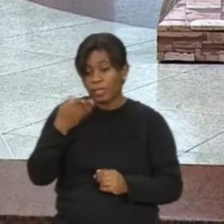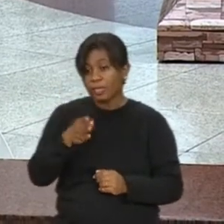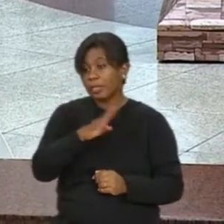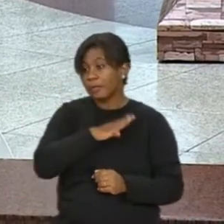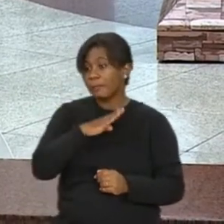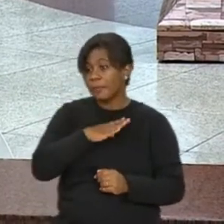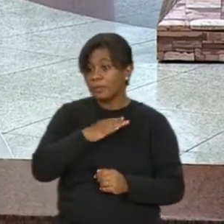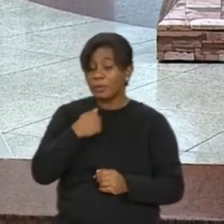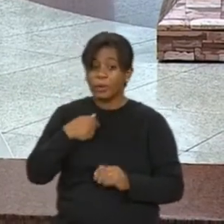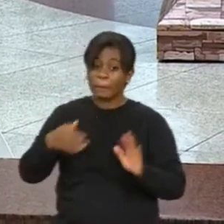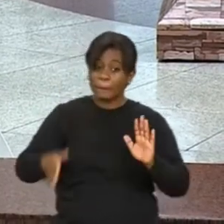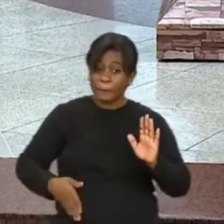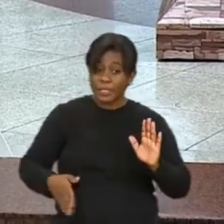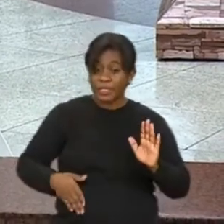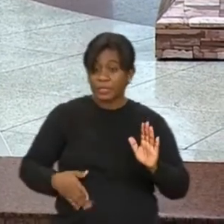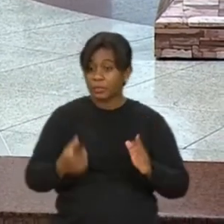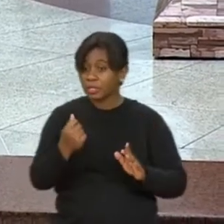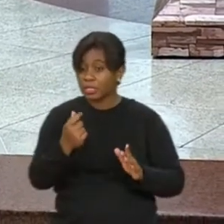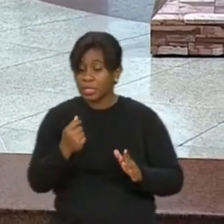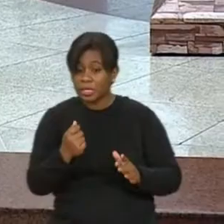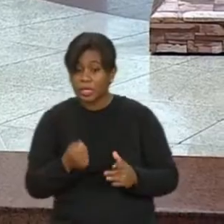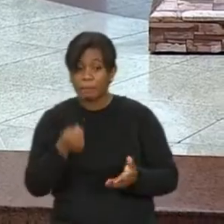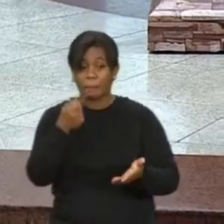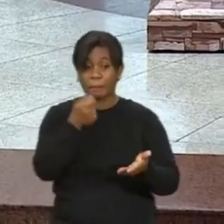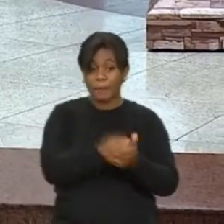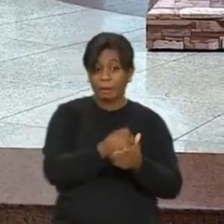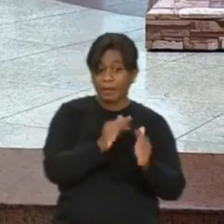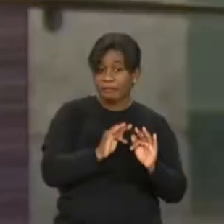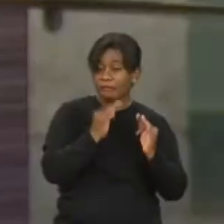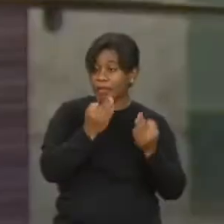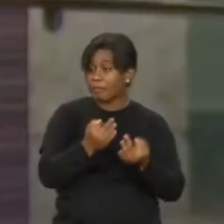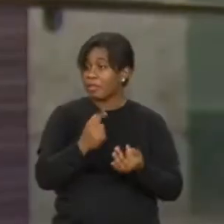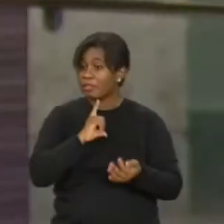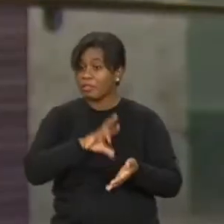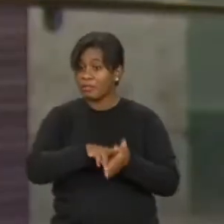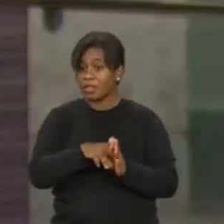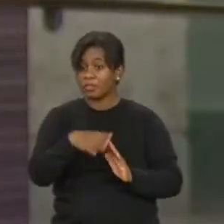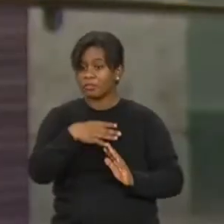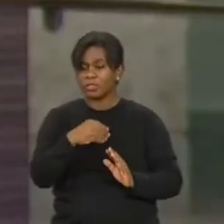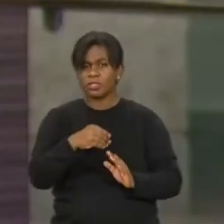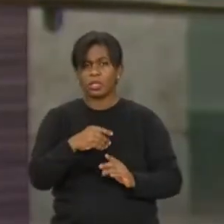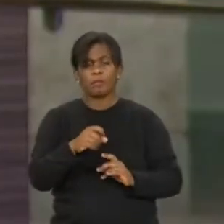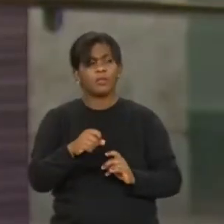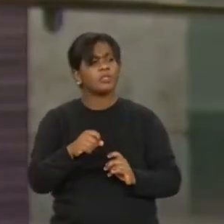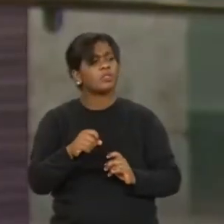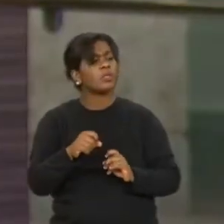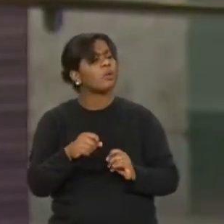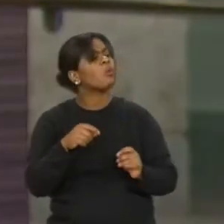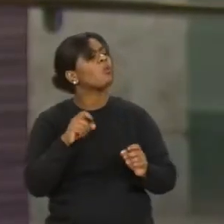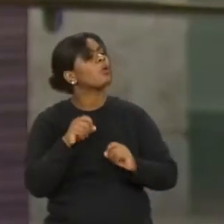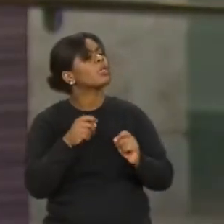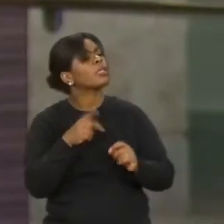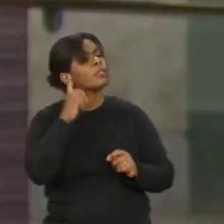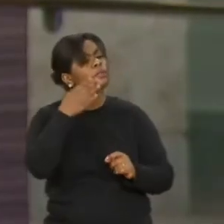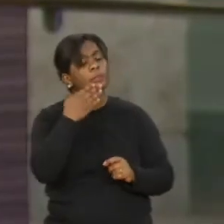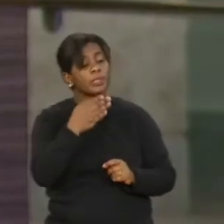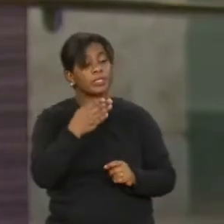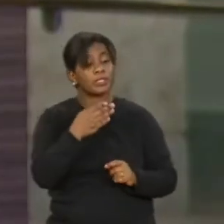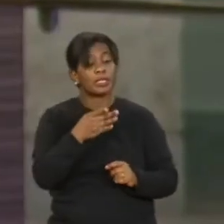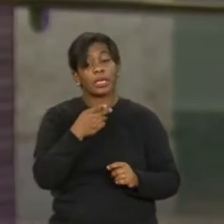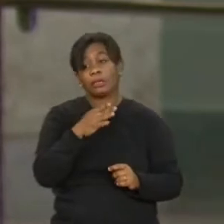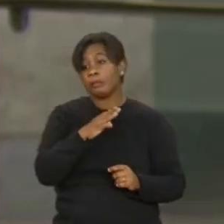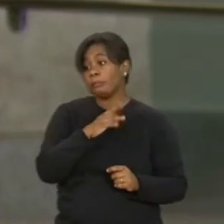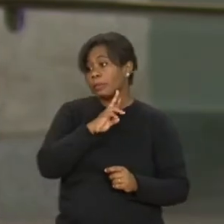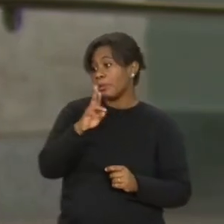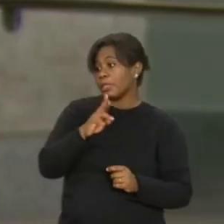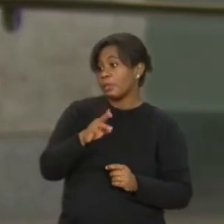disso, eu sustento minha família com isso. Eu tenho tantos filhos fora, eu tenho isso. Eu falei, o que é que Deus está pedindo para eu largar? Então largue. Como é que eu vou